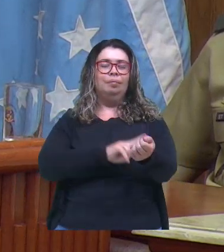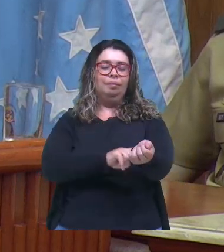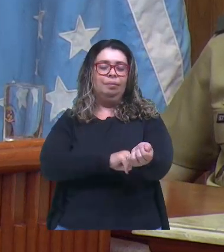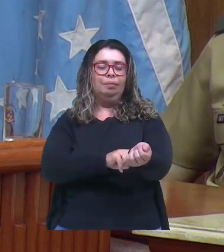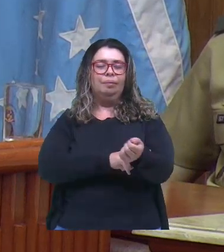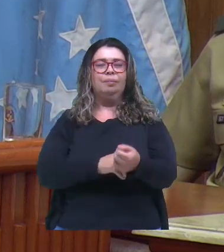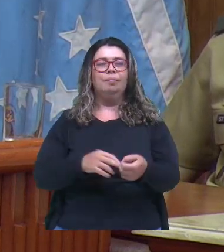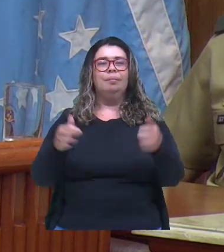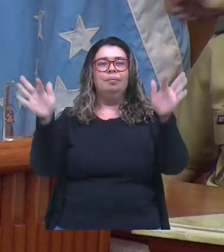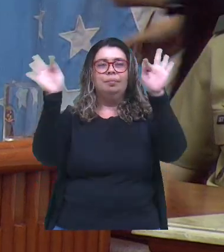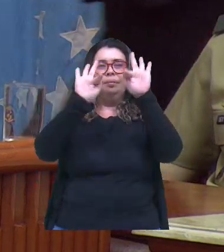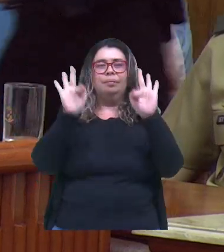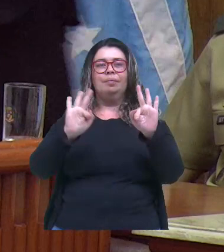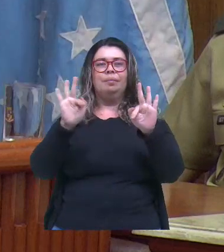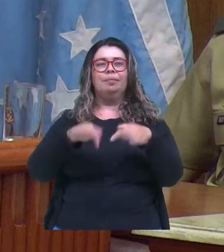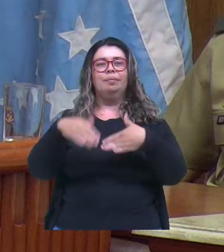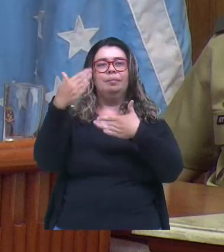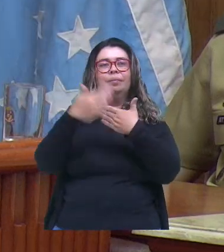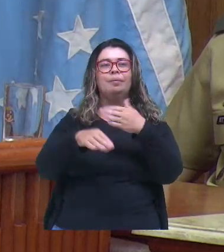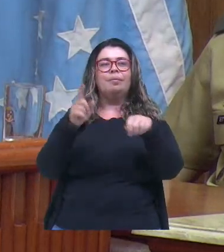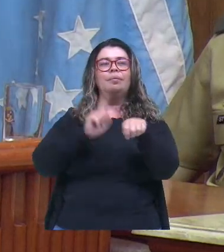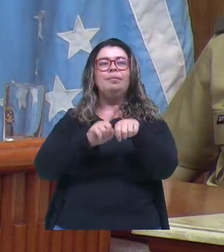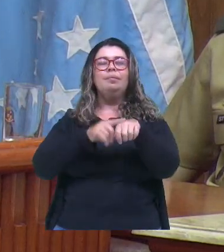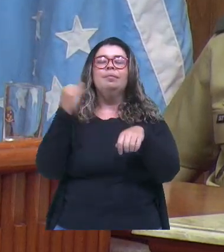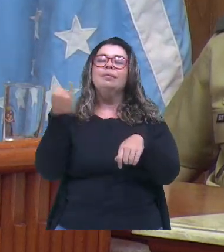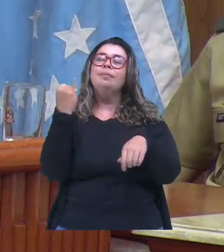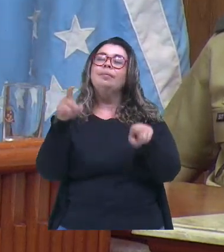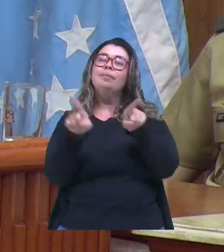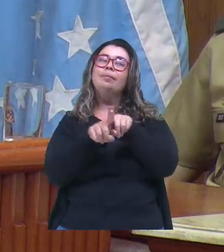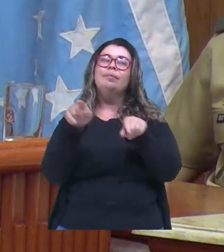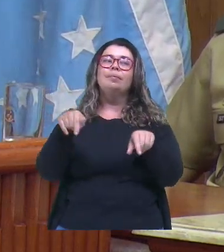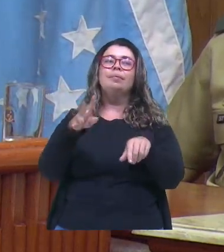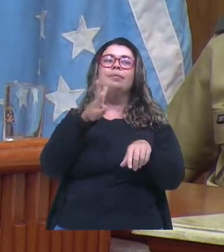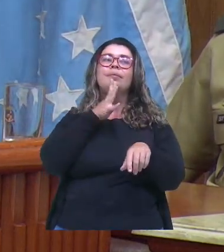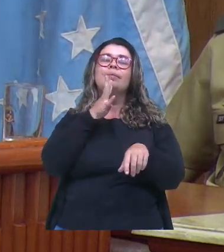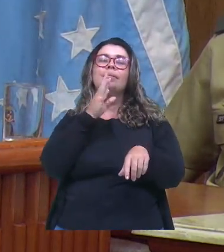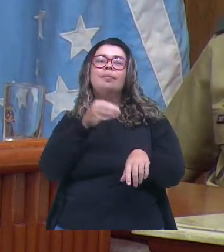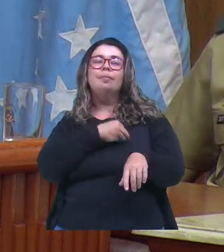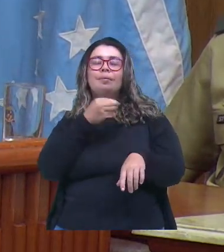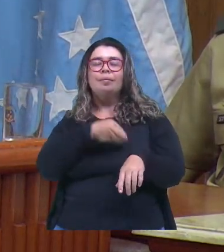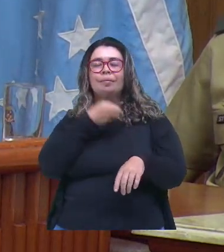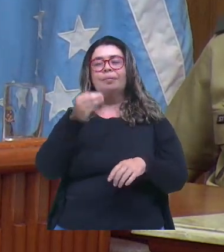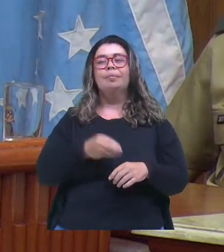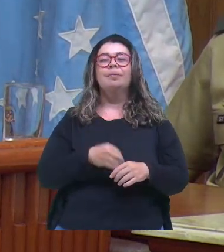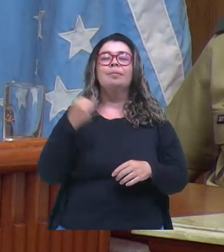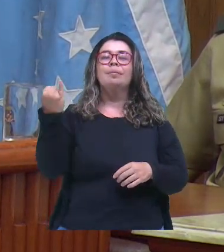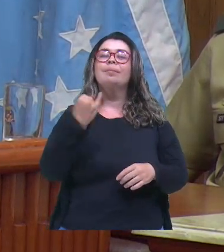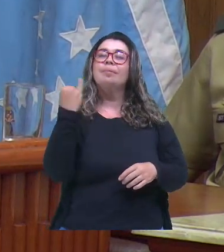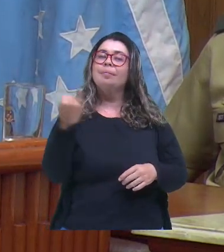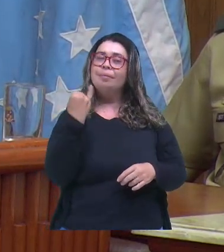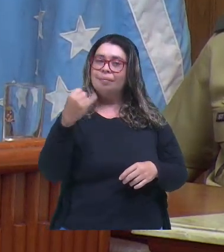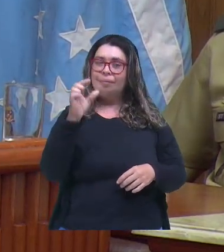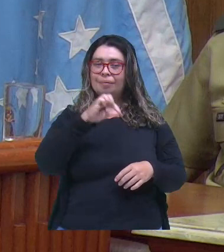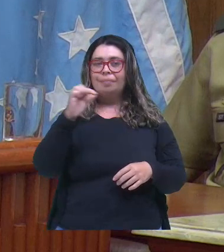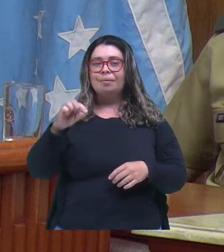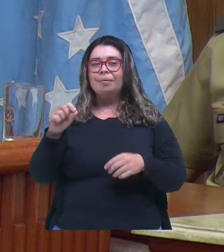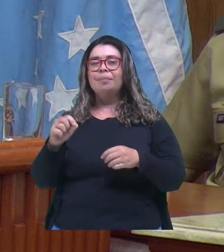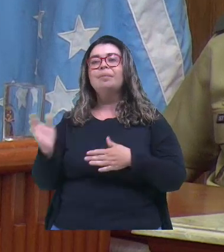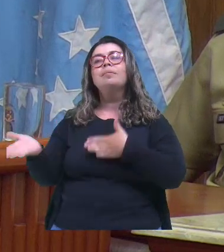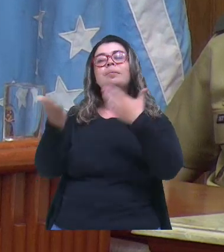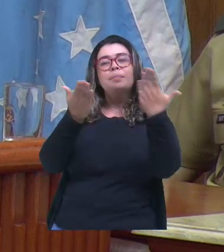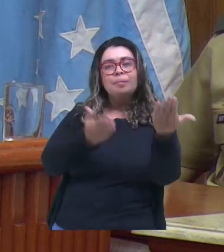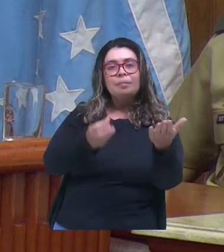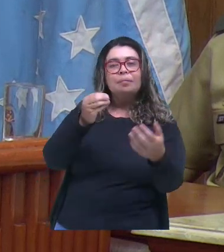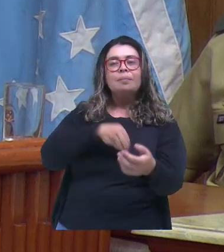e presenciar um momento tão importante quanto este. Reconhecer em vida o valor daqueles que oferecem a sua